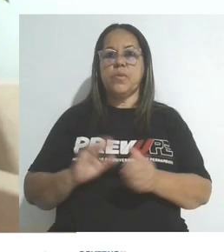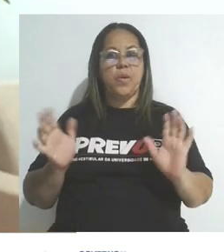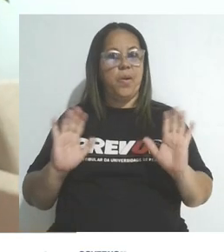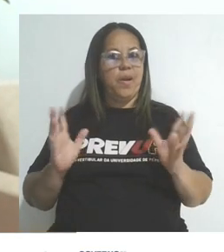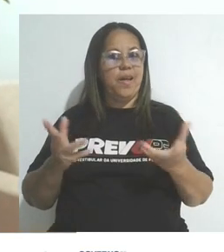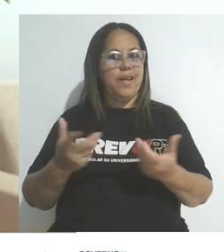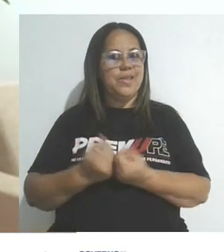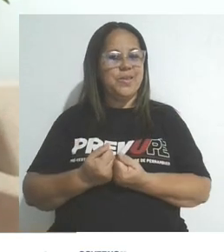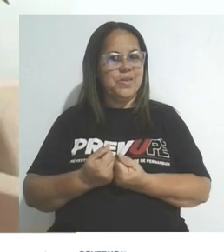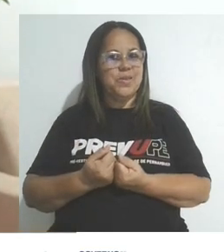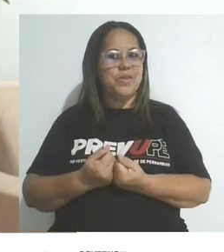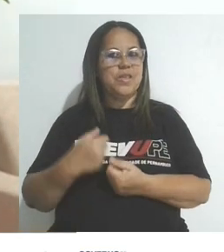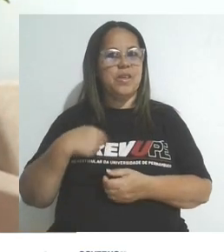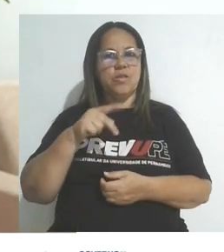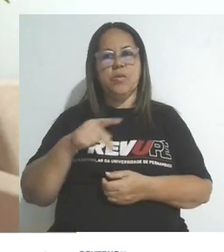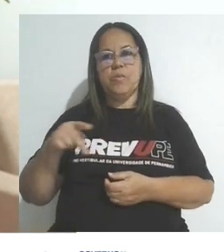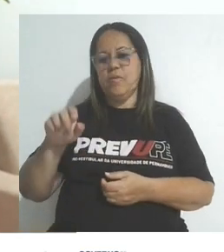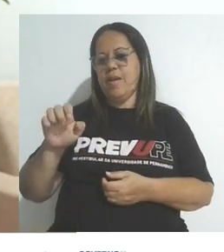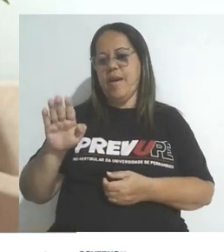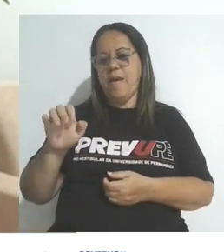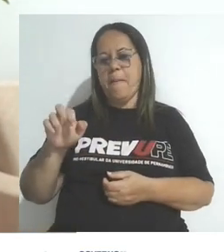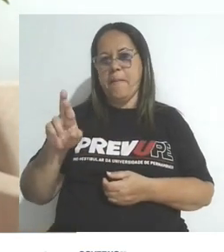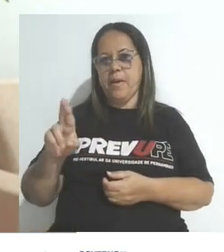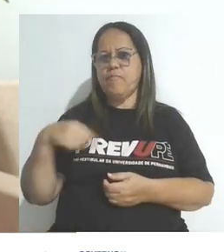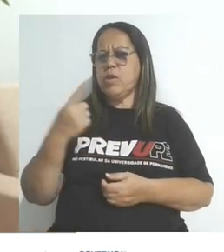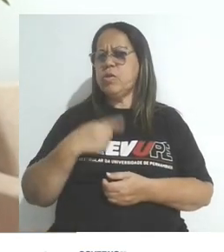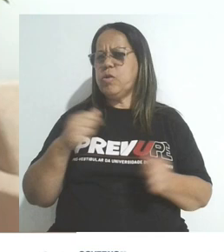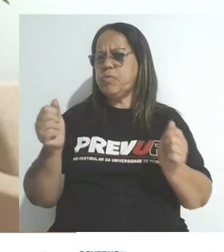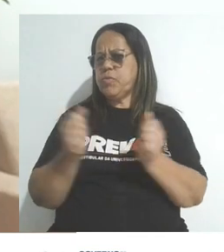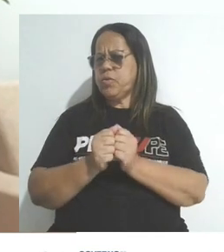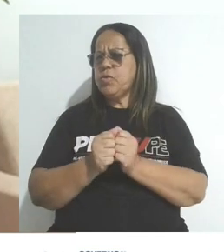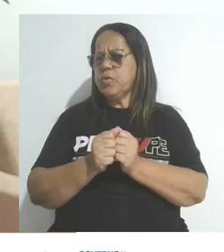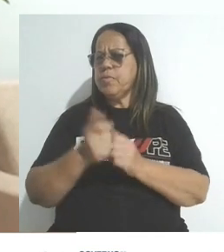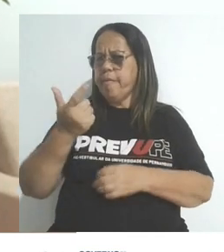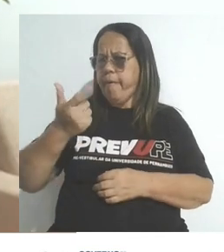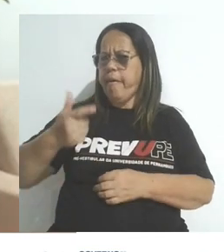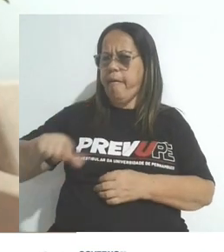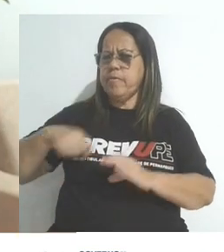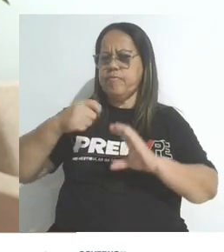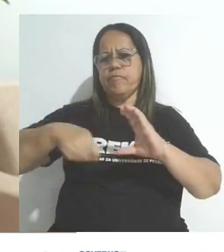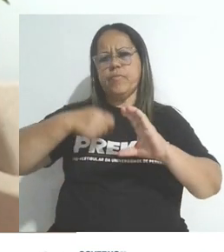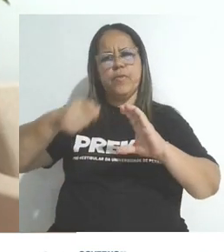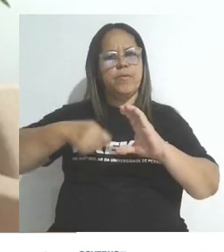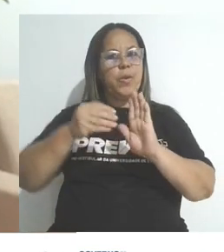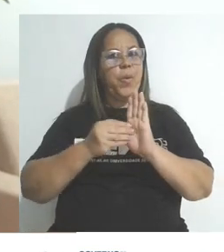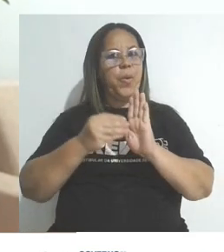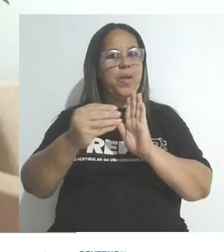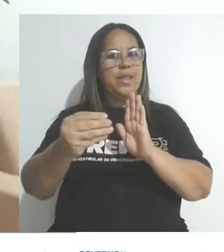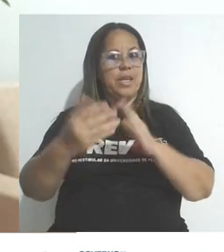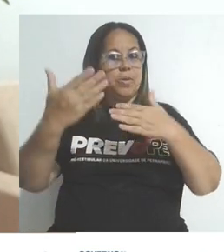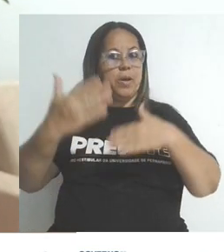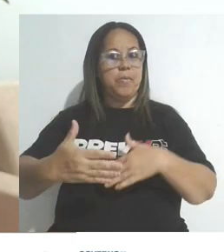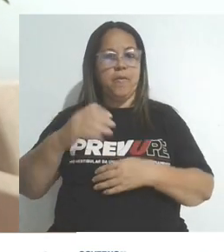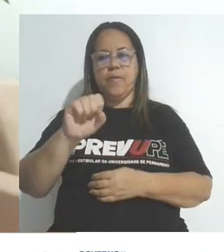Saudações matemáticas. Eu sou o professor Weber Gomes. Estamos juntos para mais um vídeo com dicas para a prova